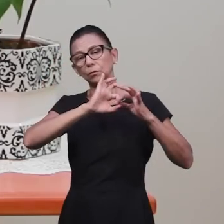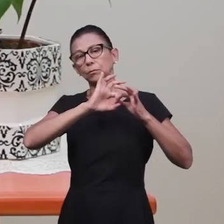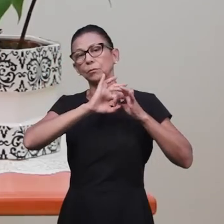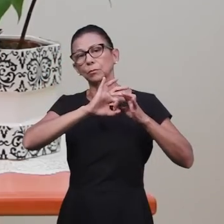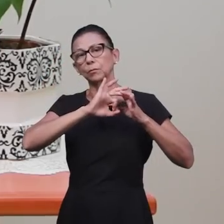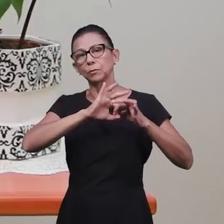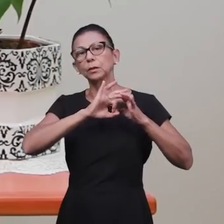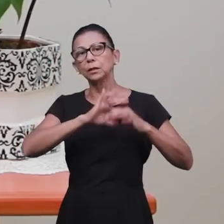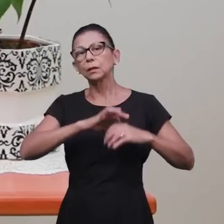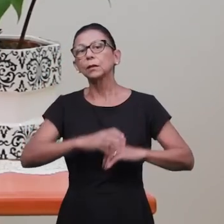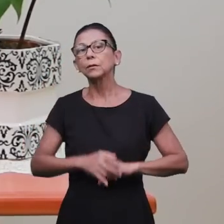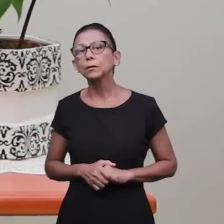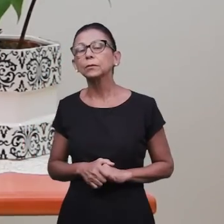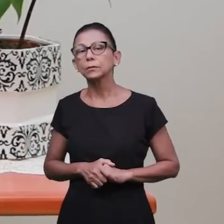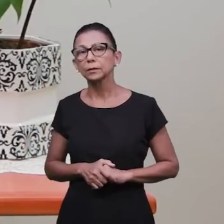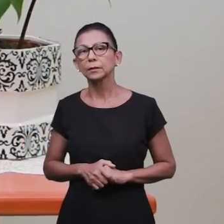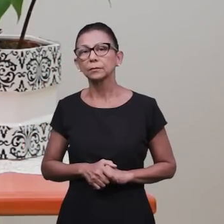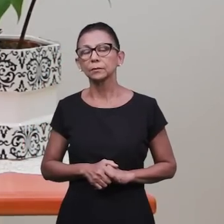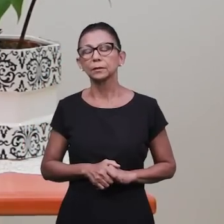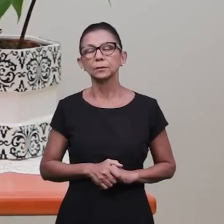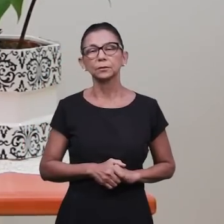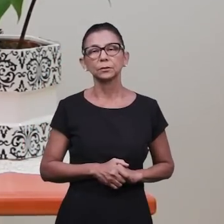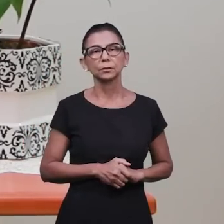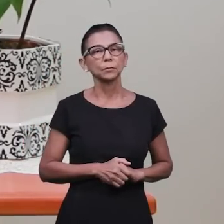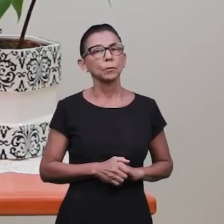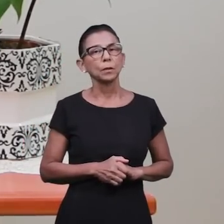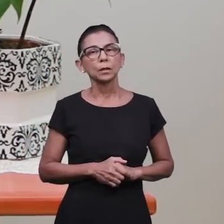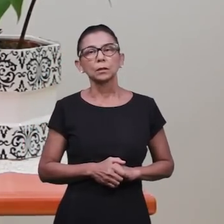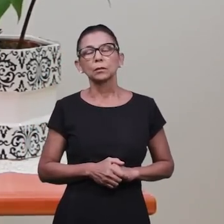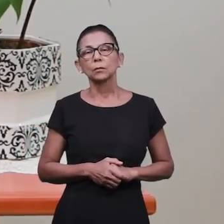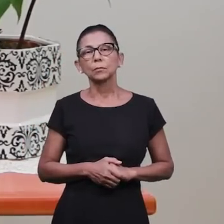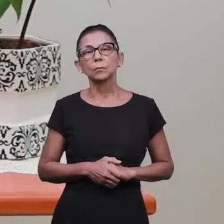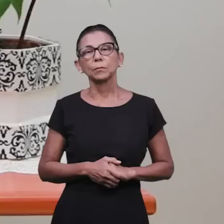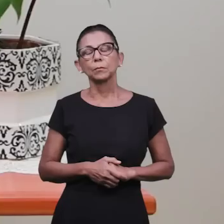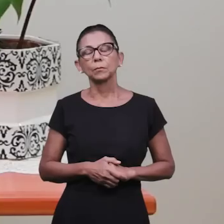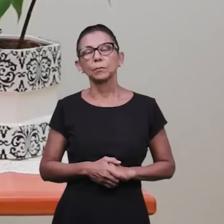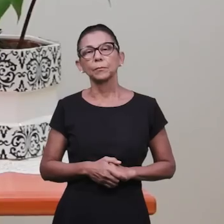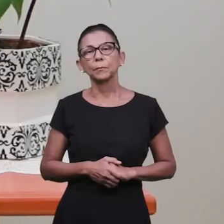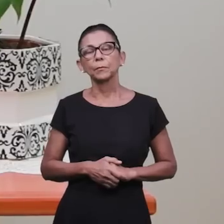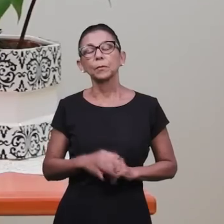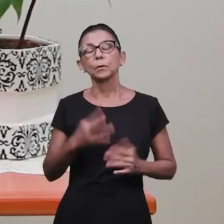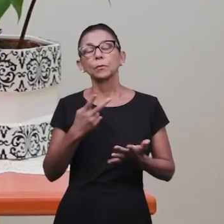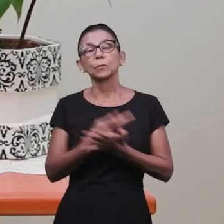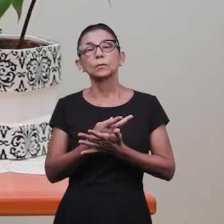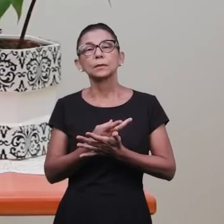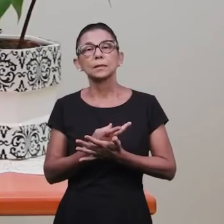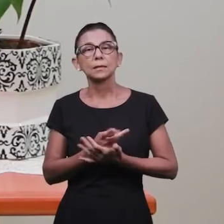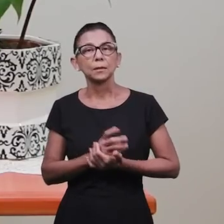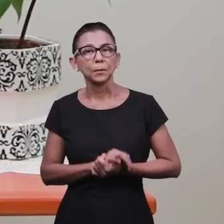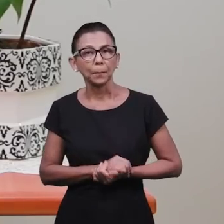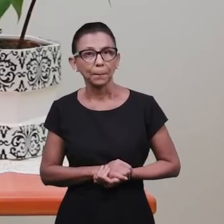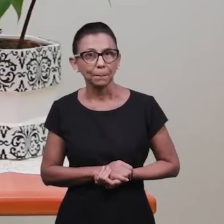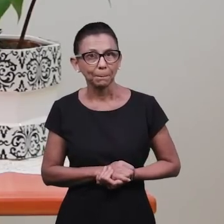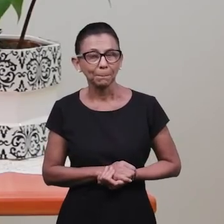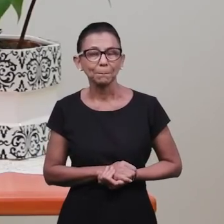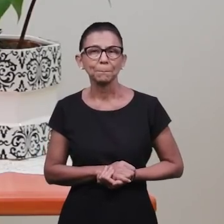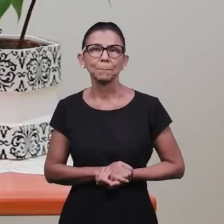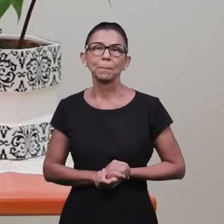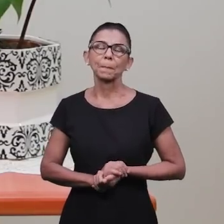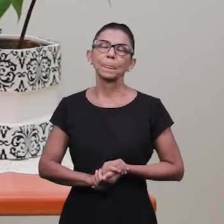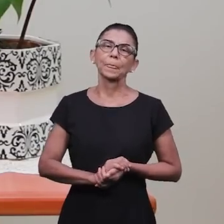não deixar, né, o fogo ele apagar. O que, que aconteceu ali?